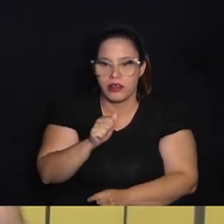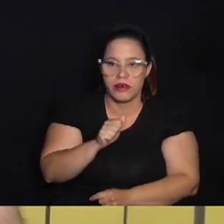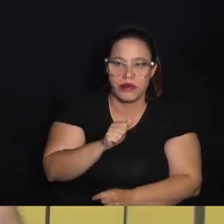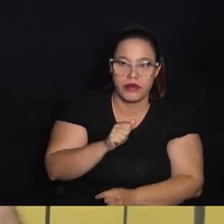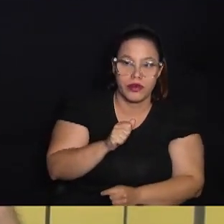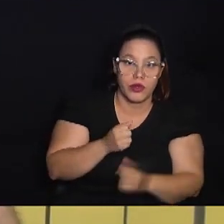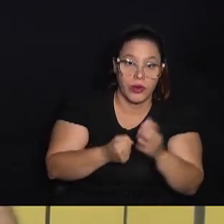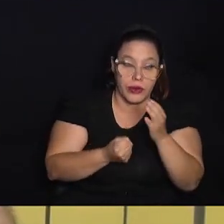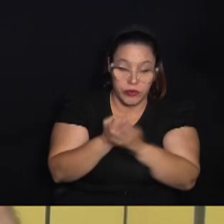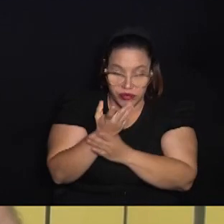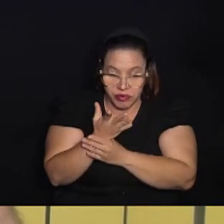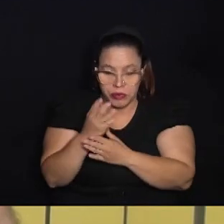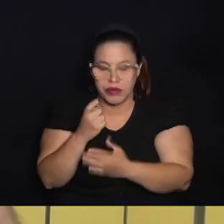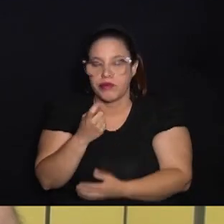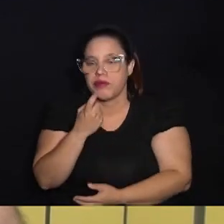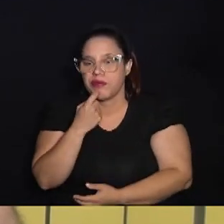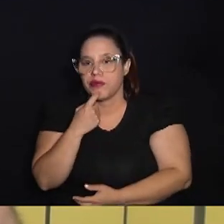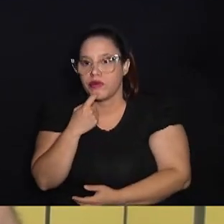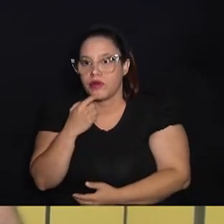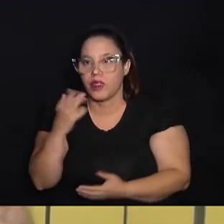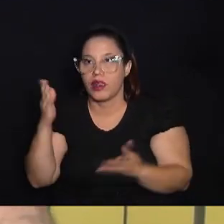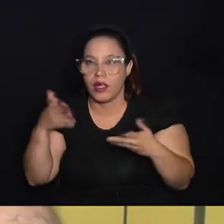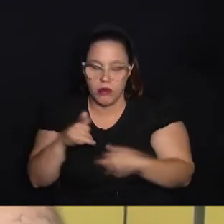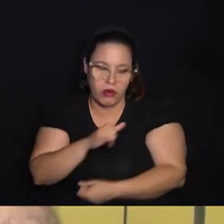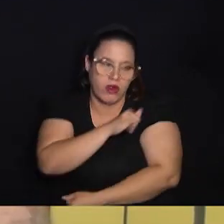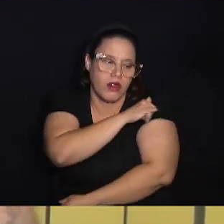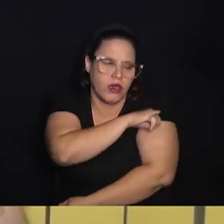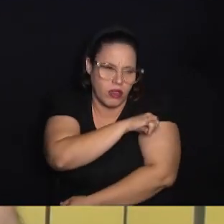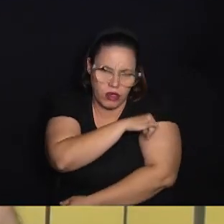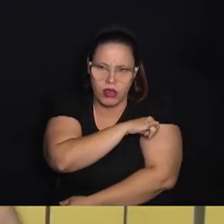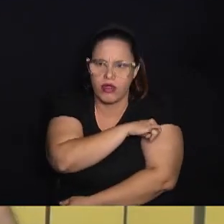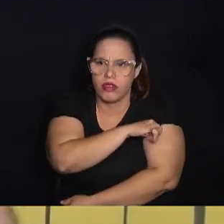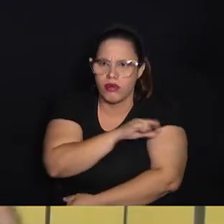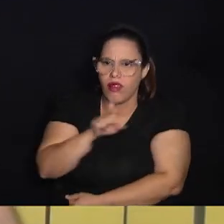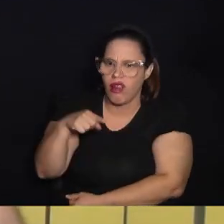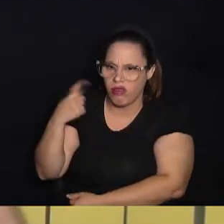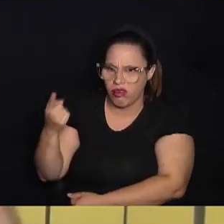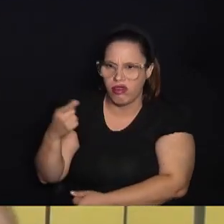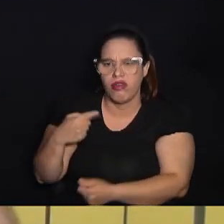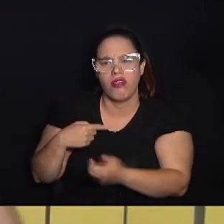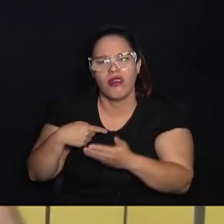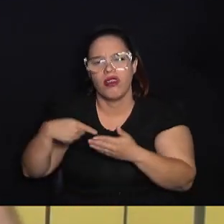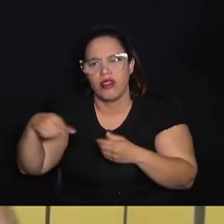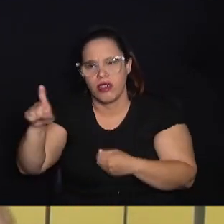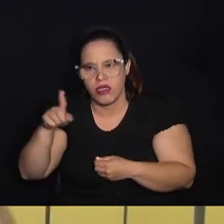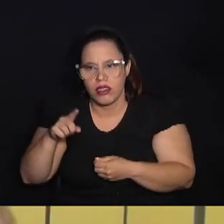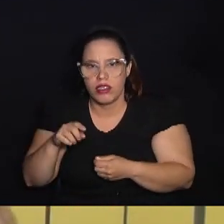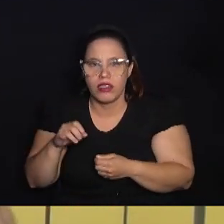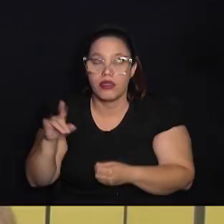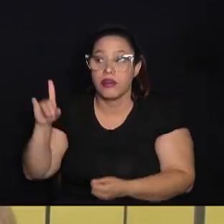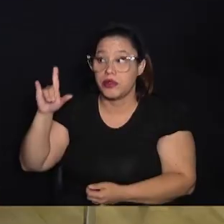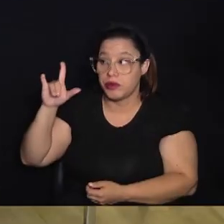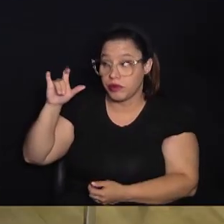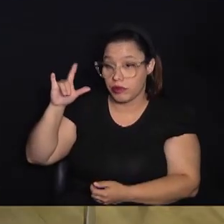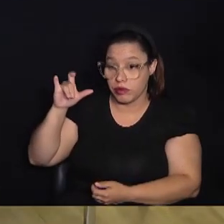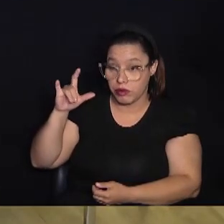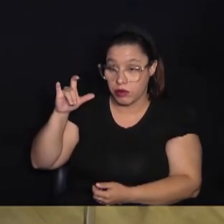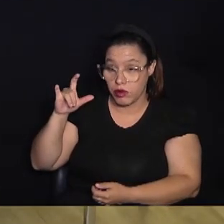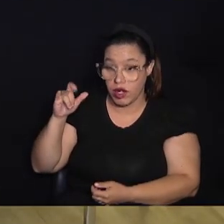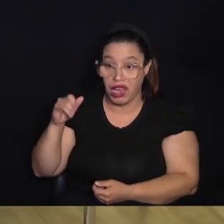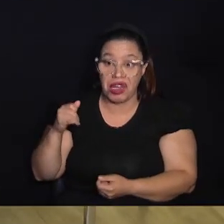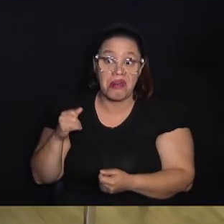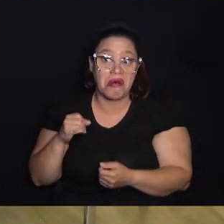em Campinas hoje tá até no Rio de Janeiro assim a gente já levou para várias outras cidades um vi no seu Instagram dá uma volta boa aí né